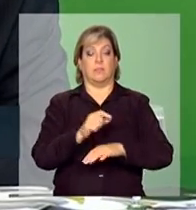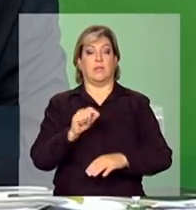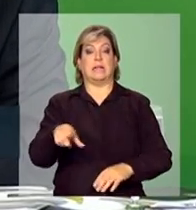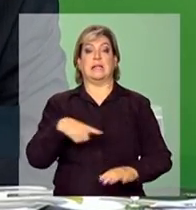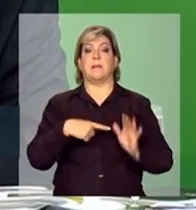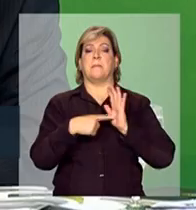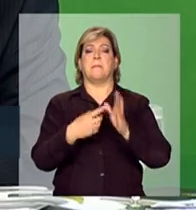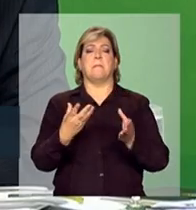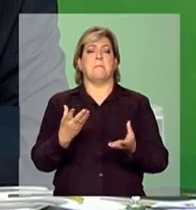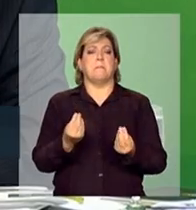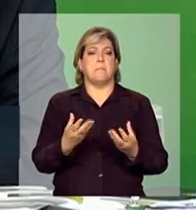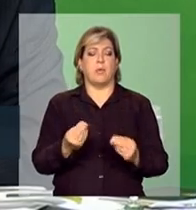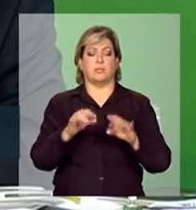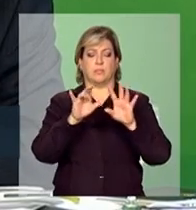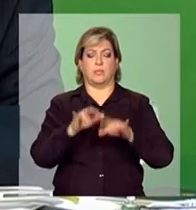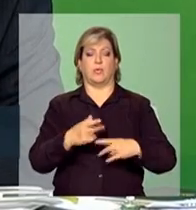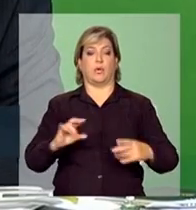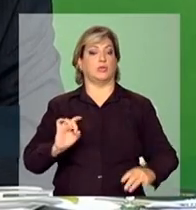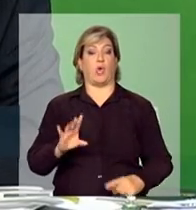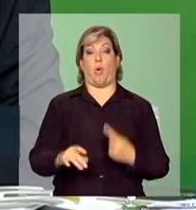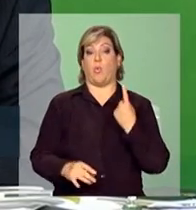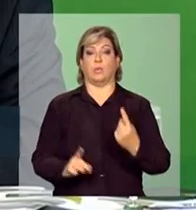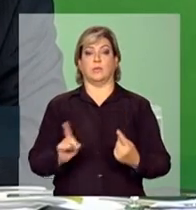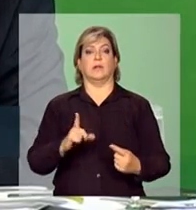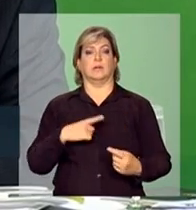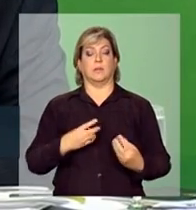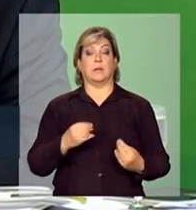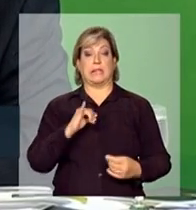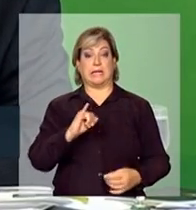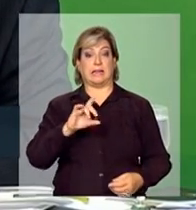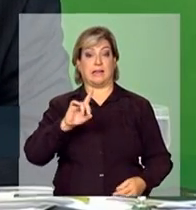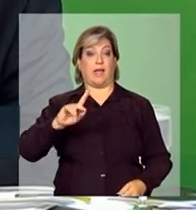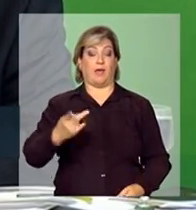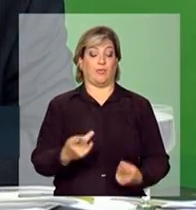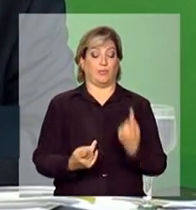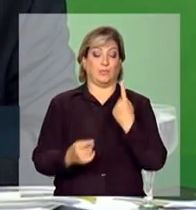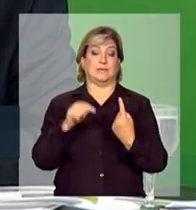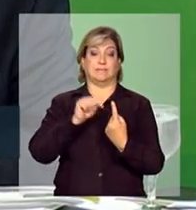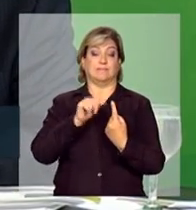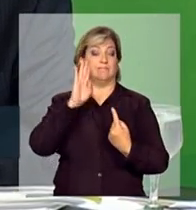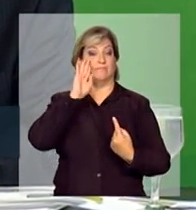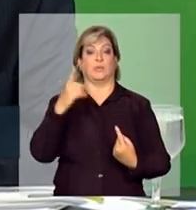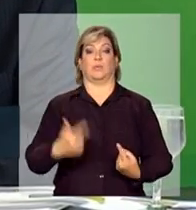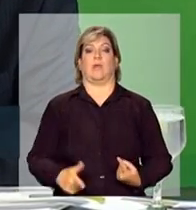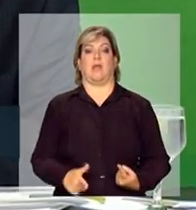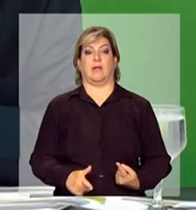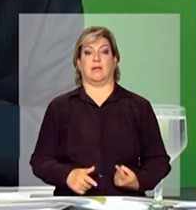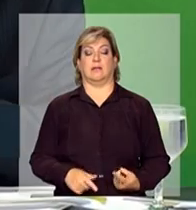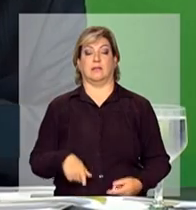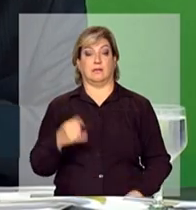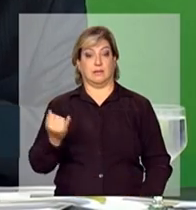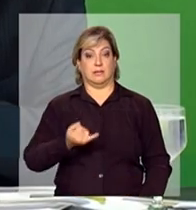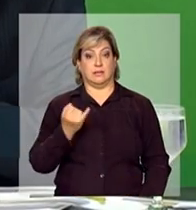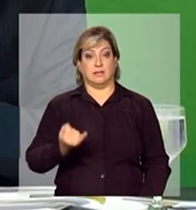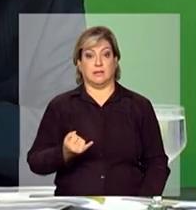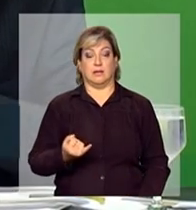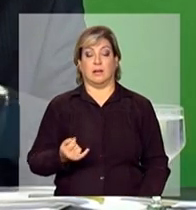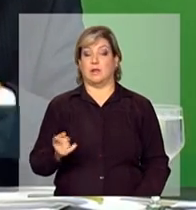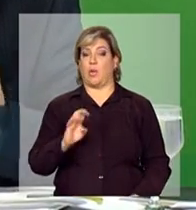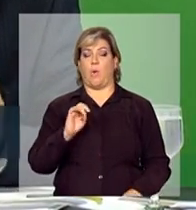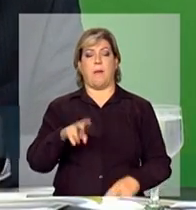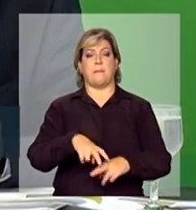indicadores não está em um que é importante que é o IDH e não está por quê não é pelo problema das nossas